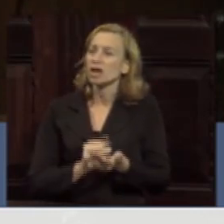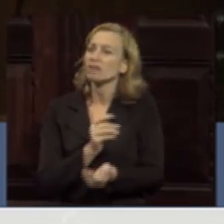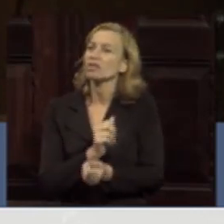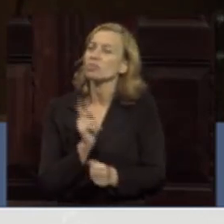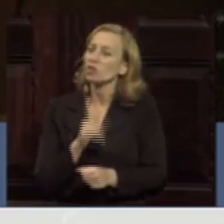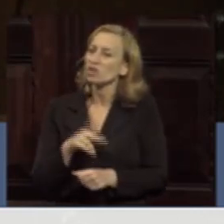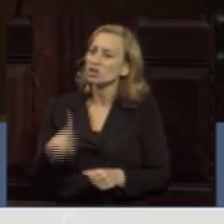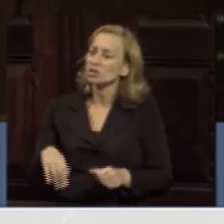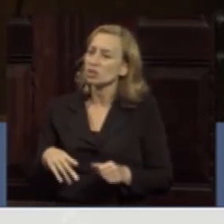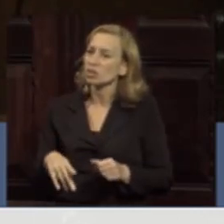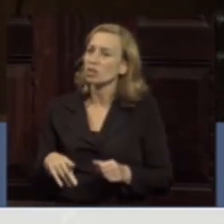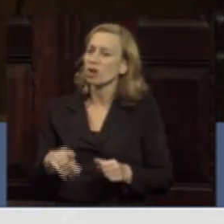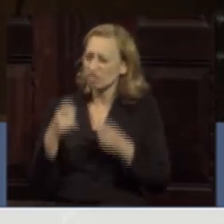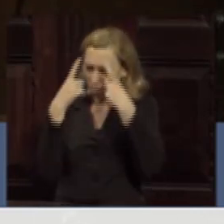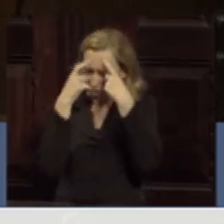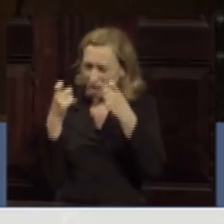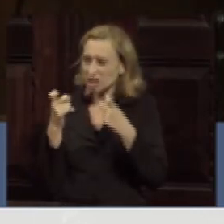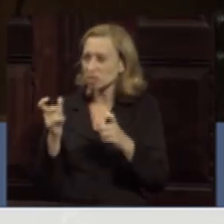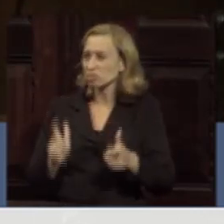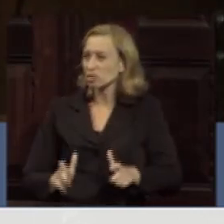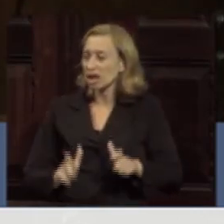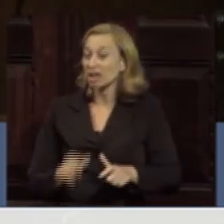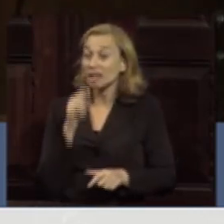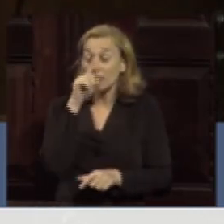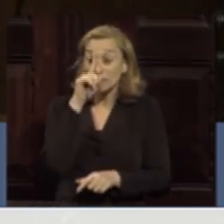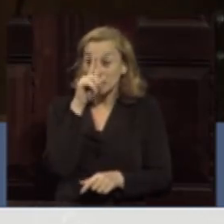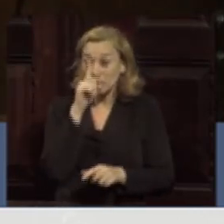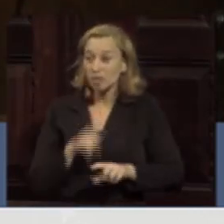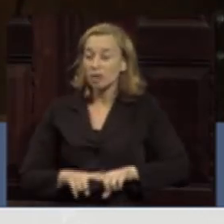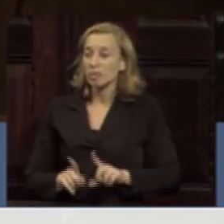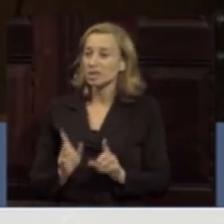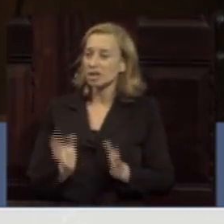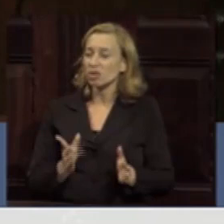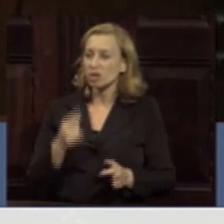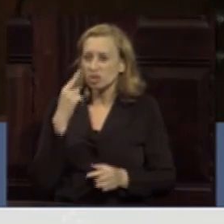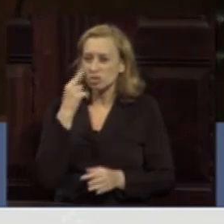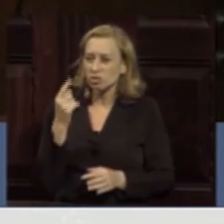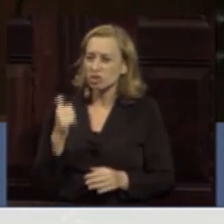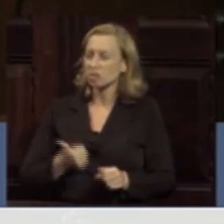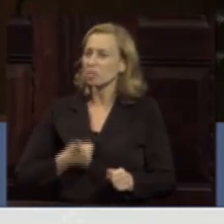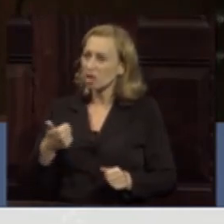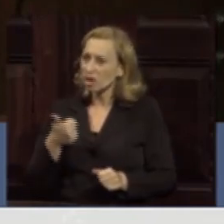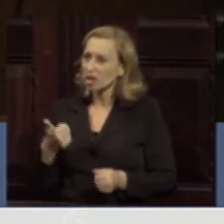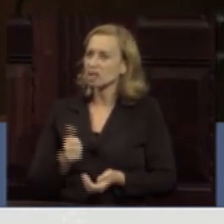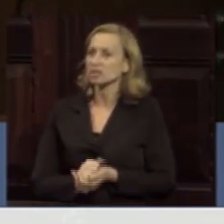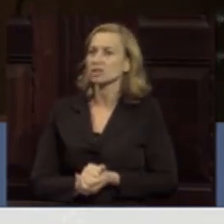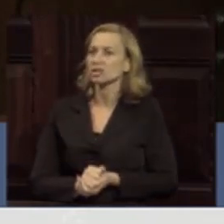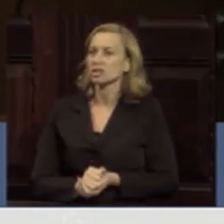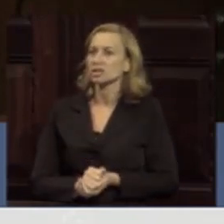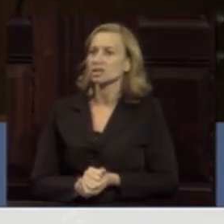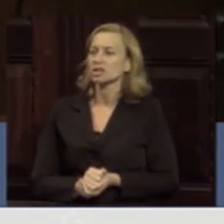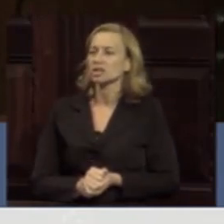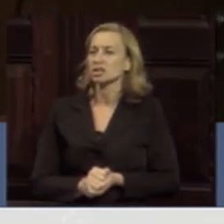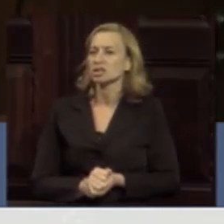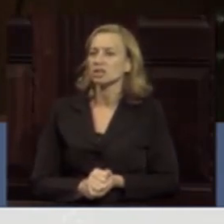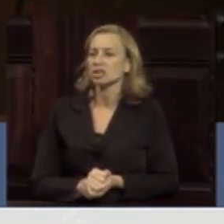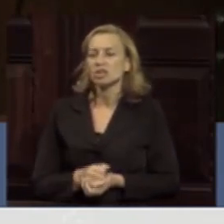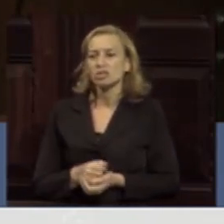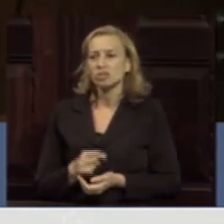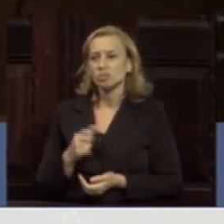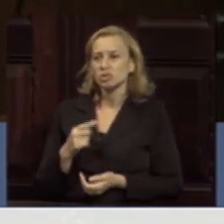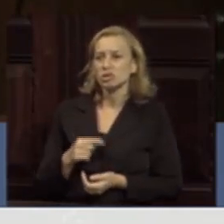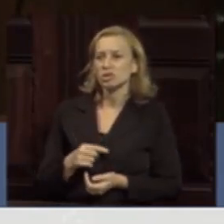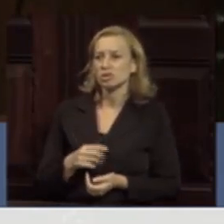desinteresse, a questão também da violência. E então a gente está vendo aqui as coisas melhorando. Então aqui a gente faz um